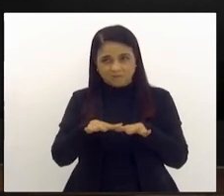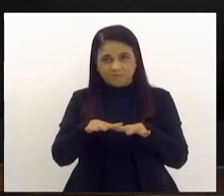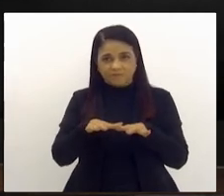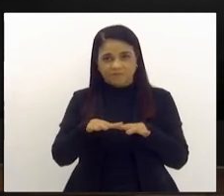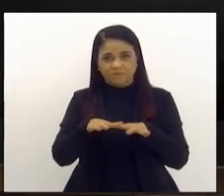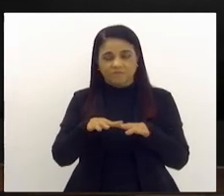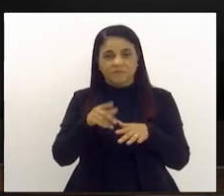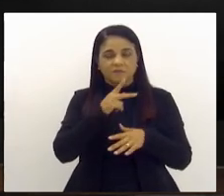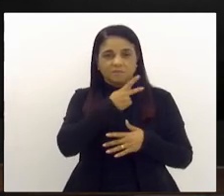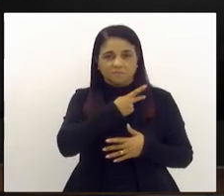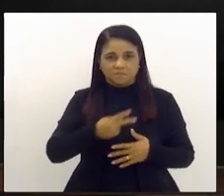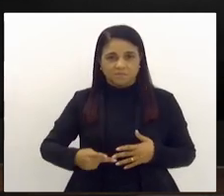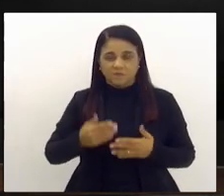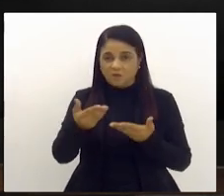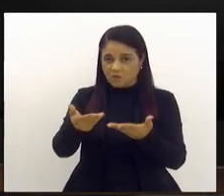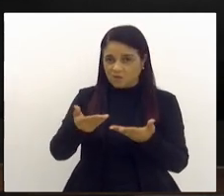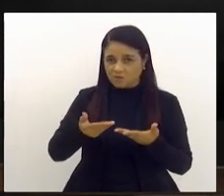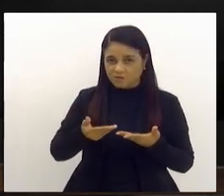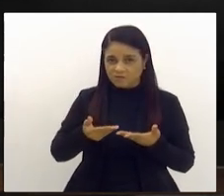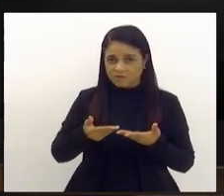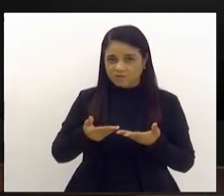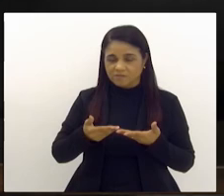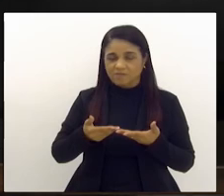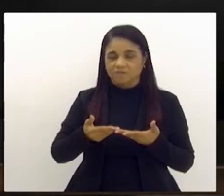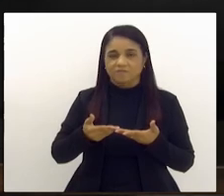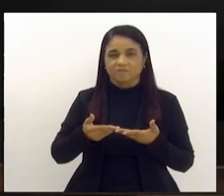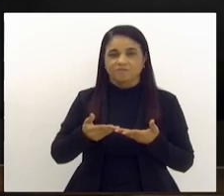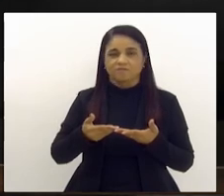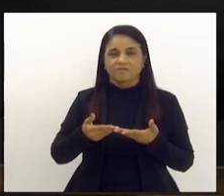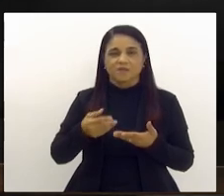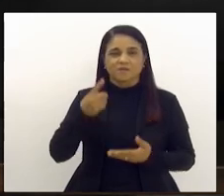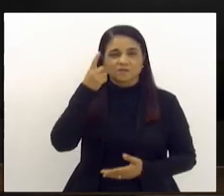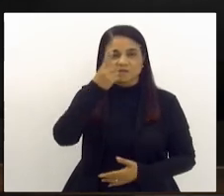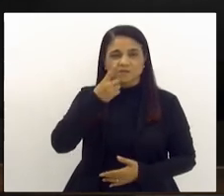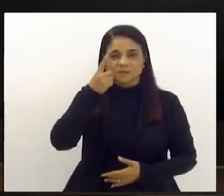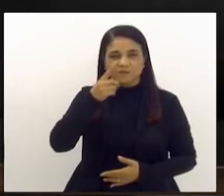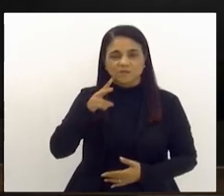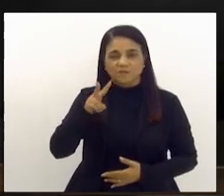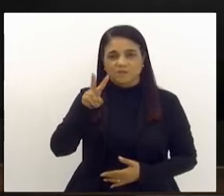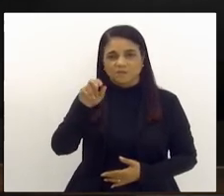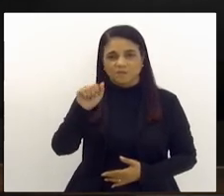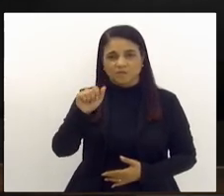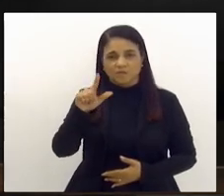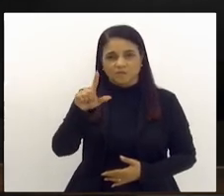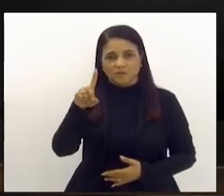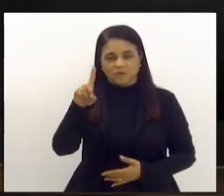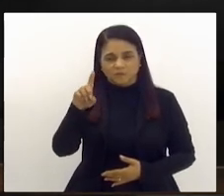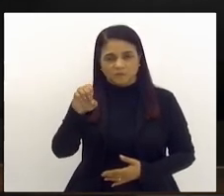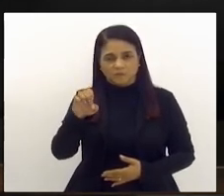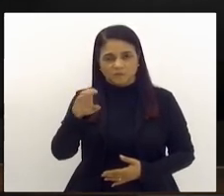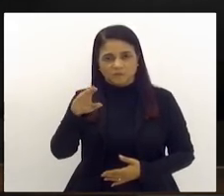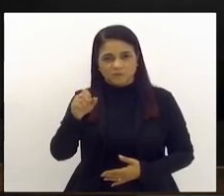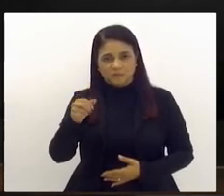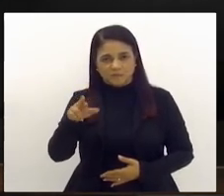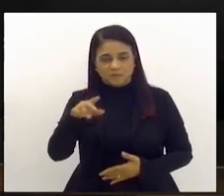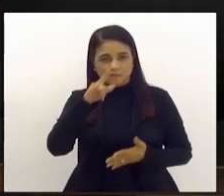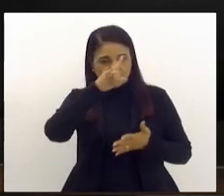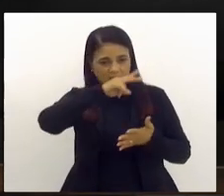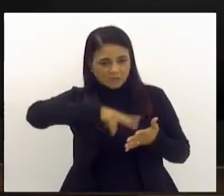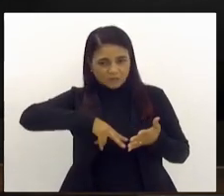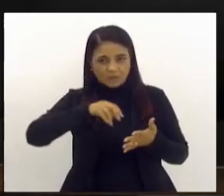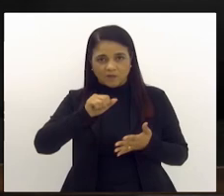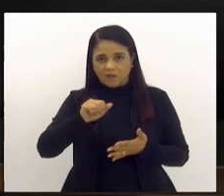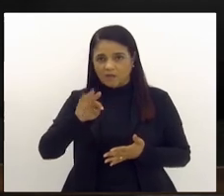A presidência convida o excelentíssimo deputado Valdeci da Saúde para fazer a leitura da ata da